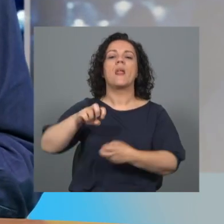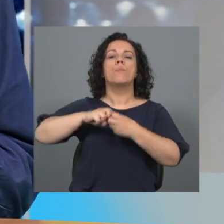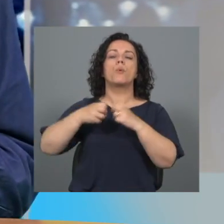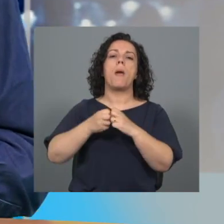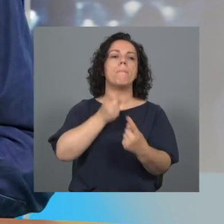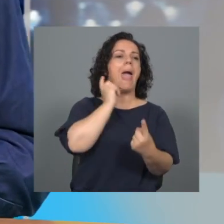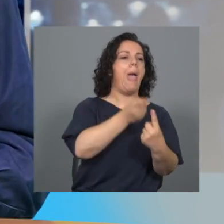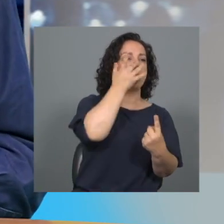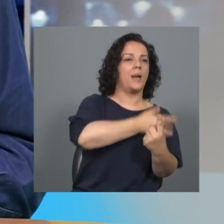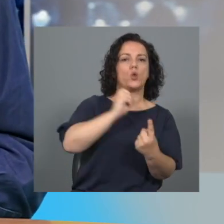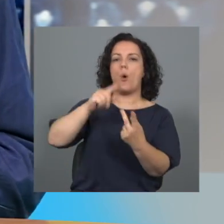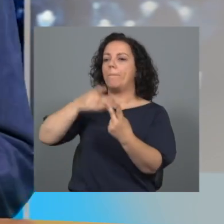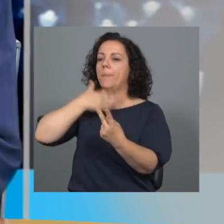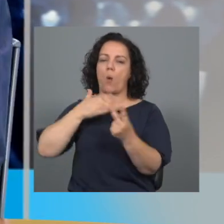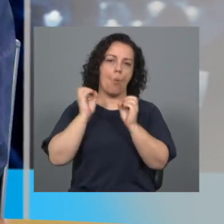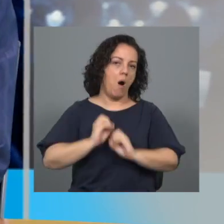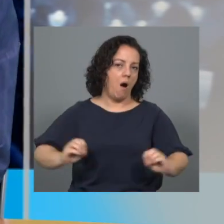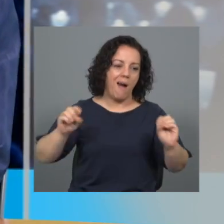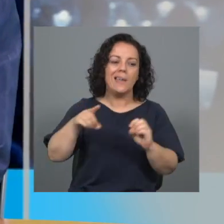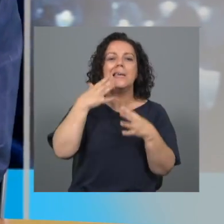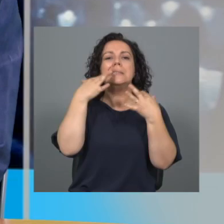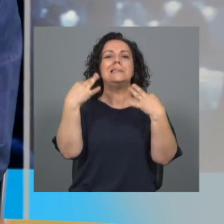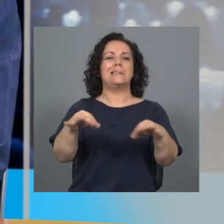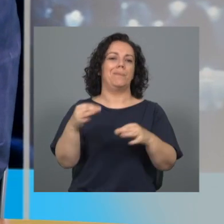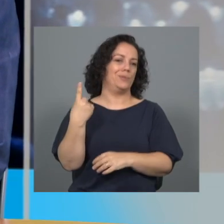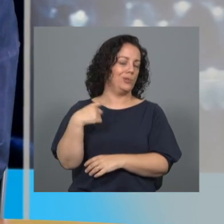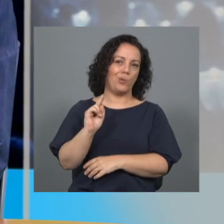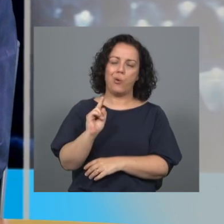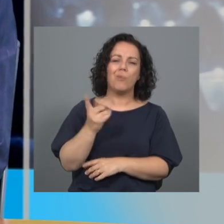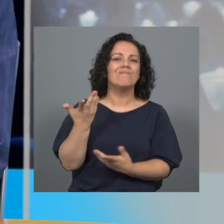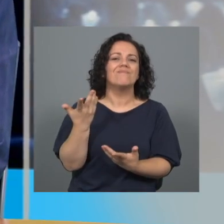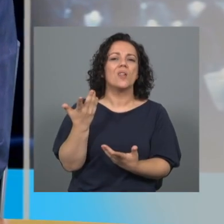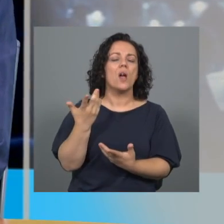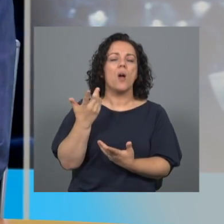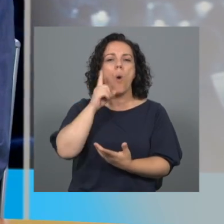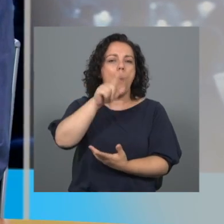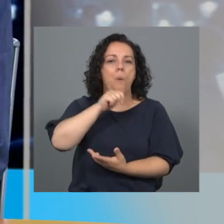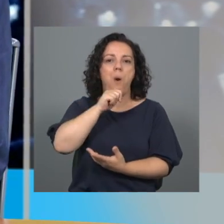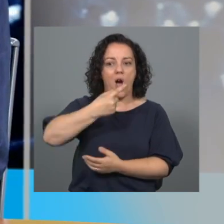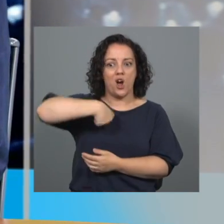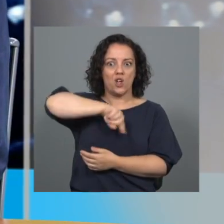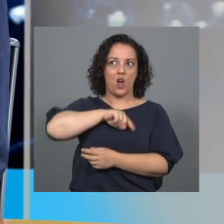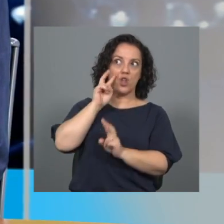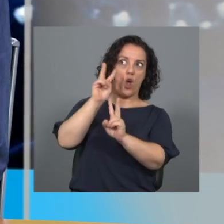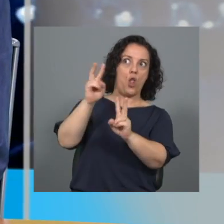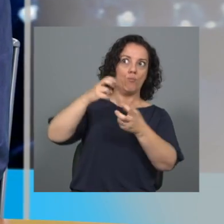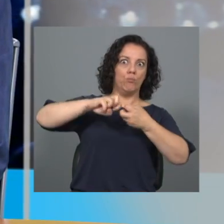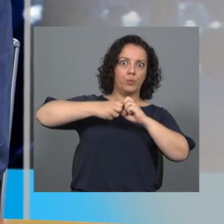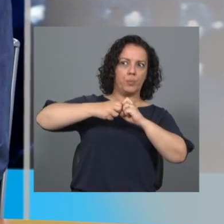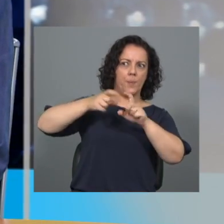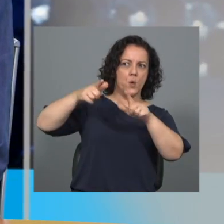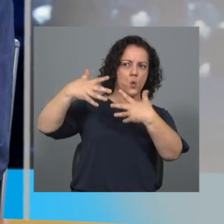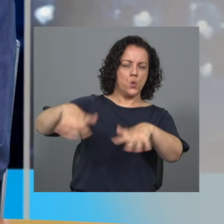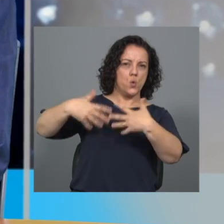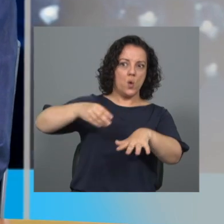branco, não há bons e maus, não é assim tão simples, e que não faz sentido olharmos para um problema extraordinariamente complexo na